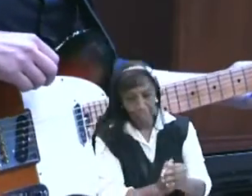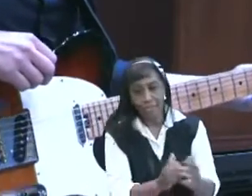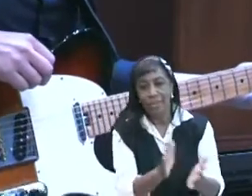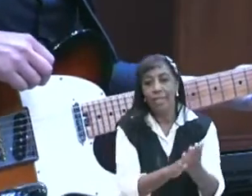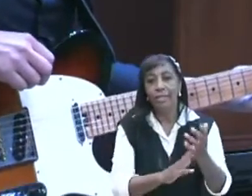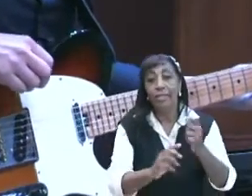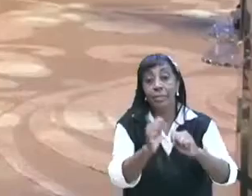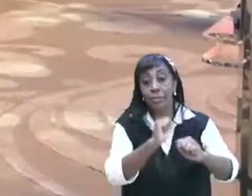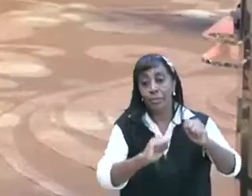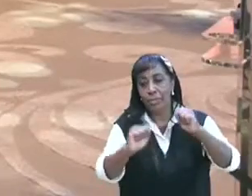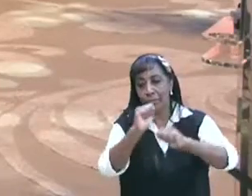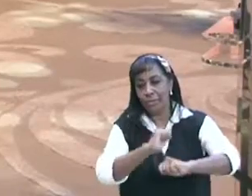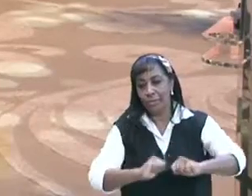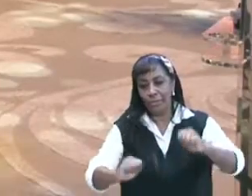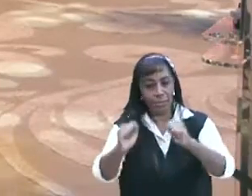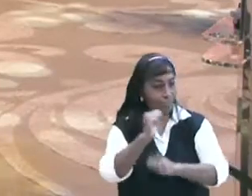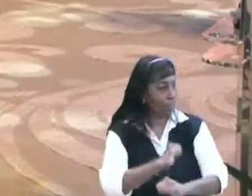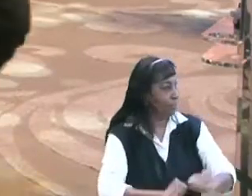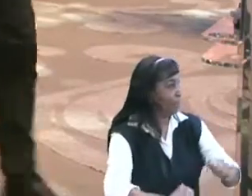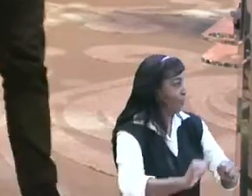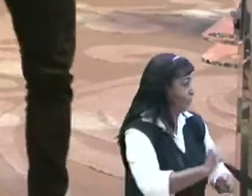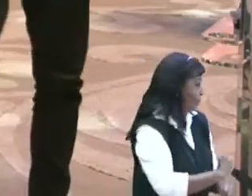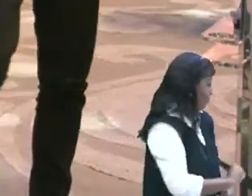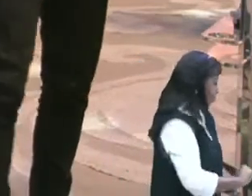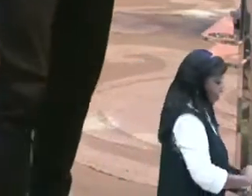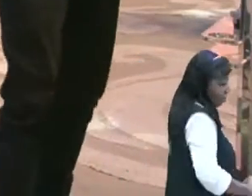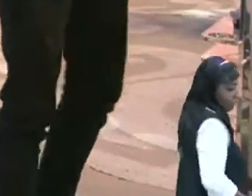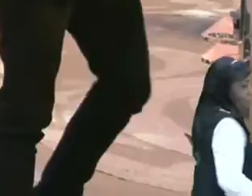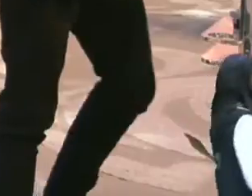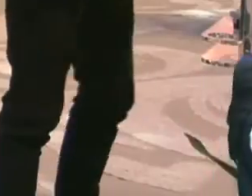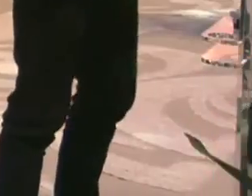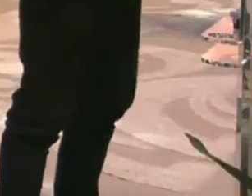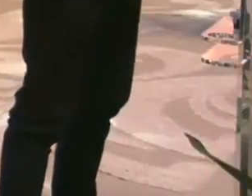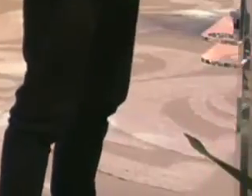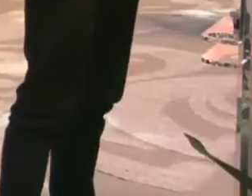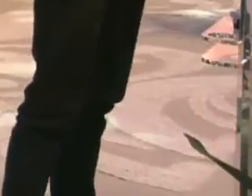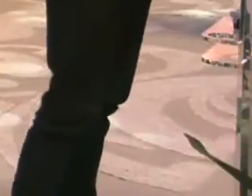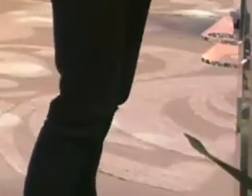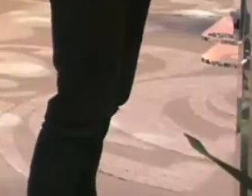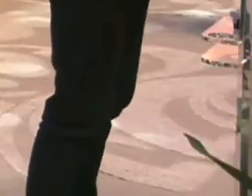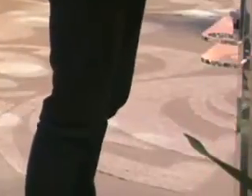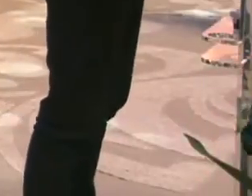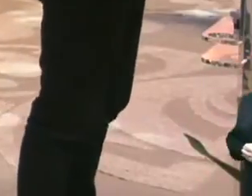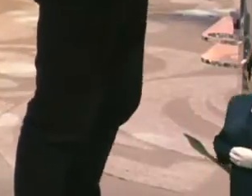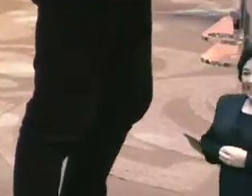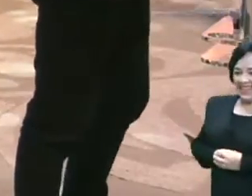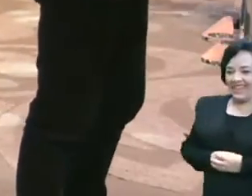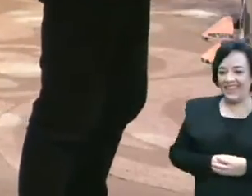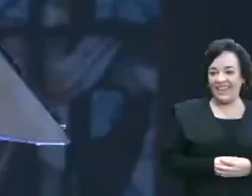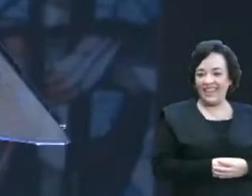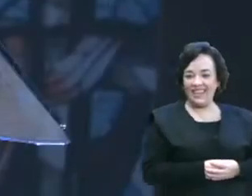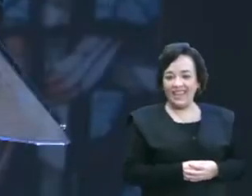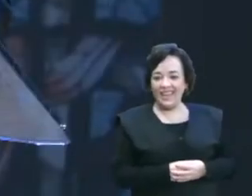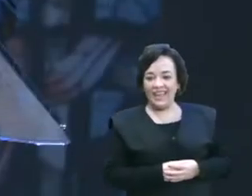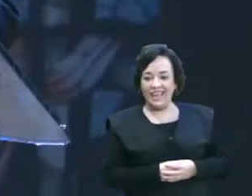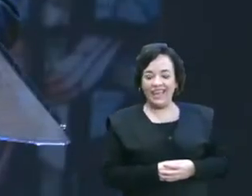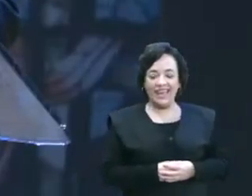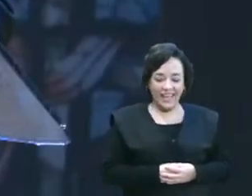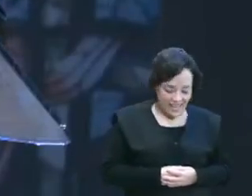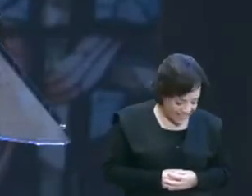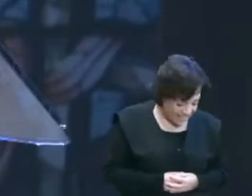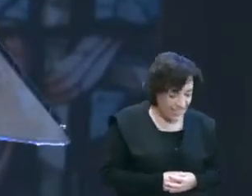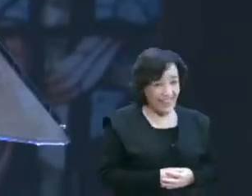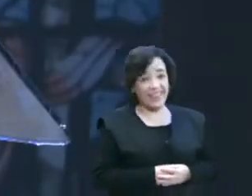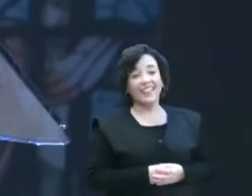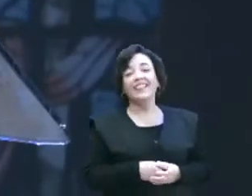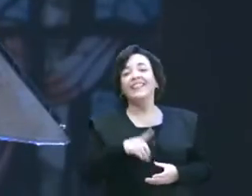Aleluia! Louvado seja o nome do Senhor. Ele é bom, Ele é fiel, Ele é o